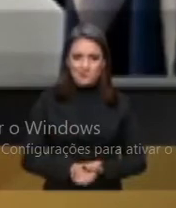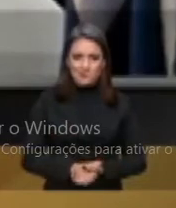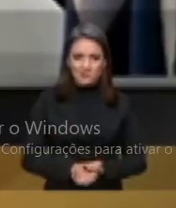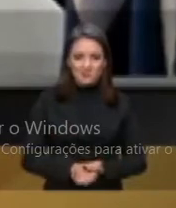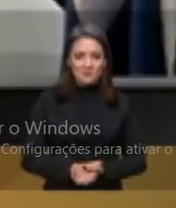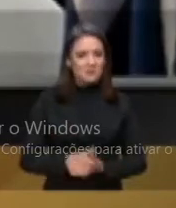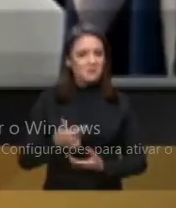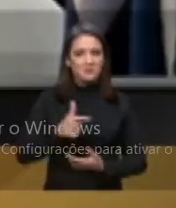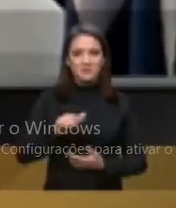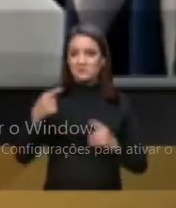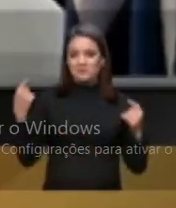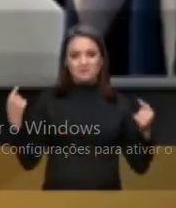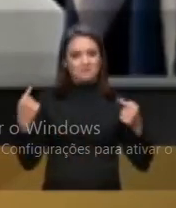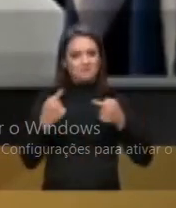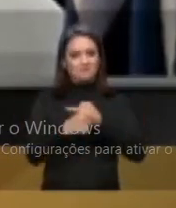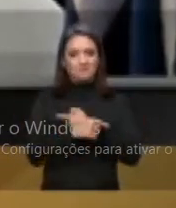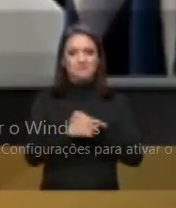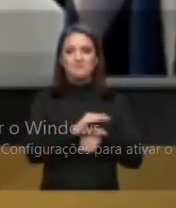a aventada